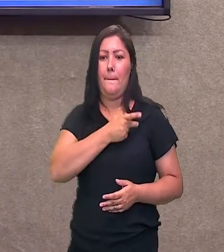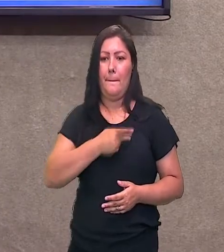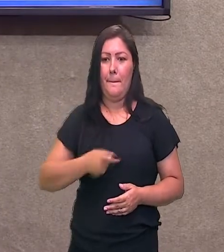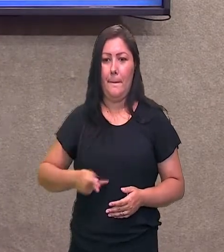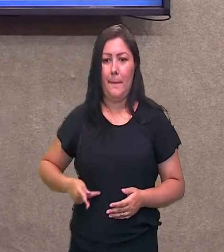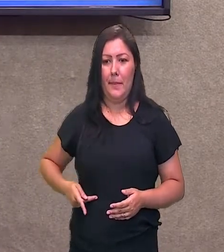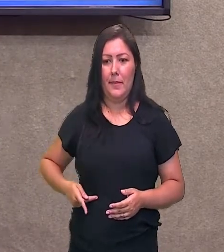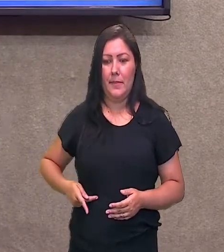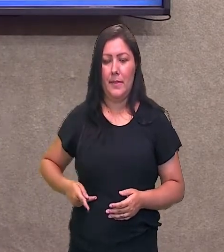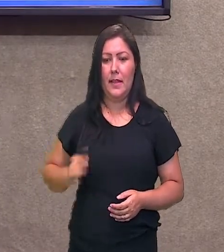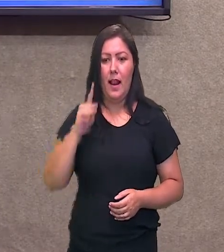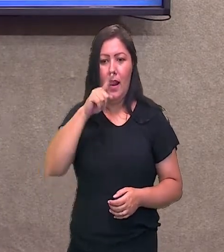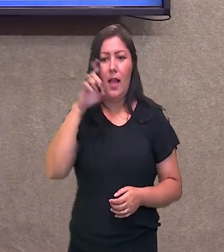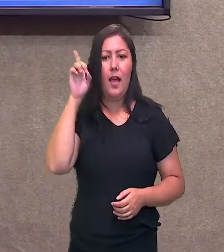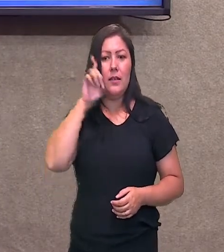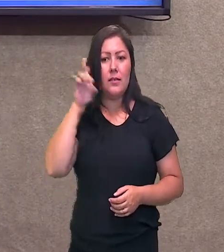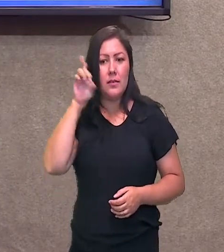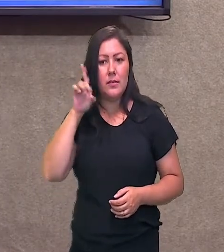o